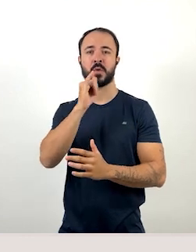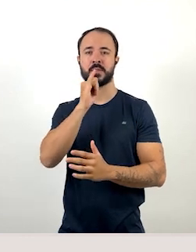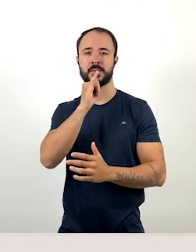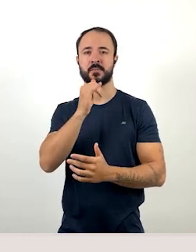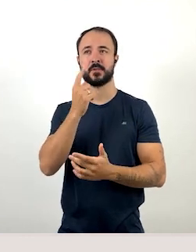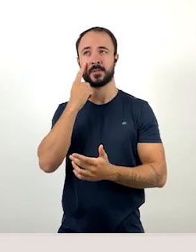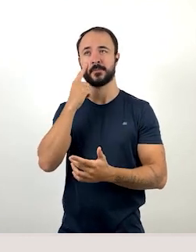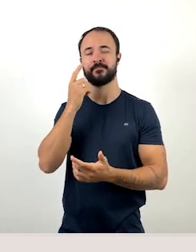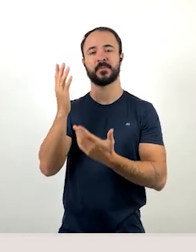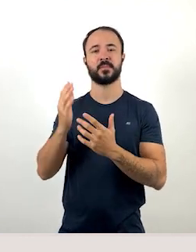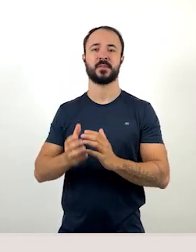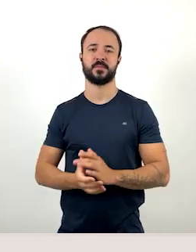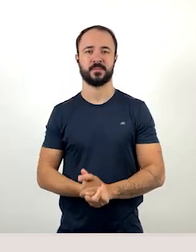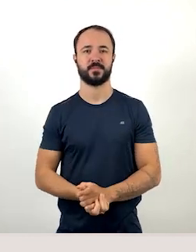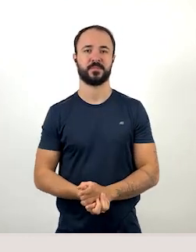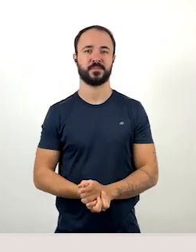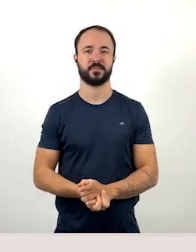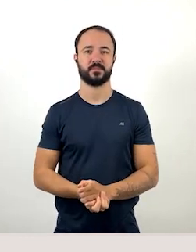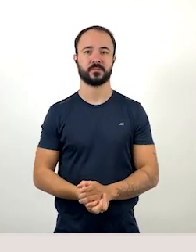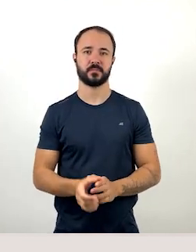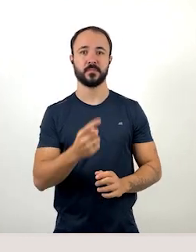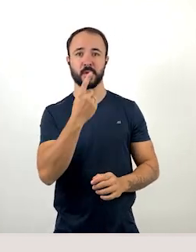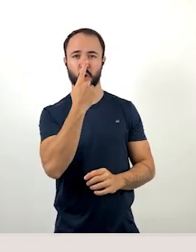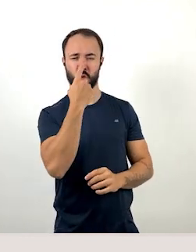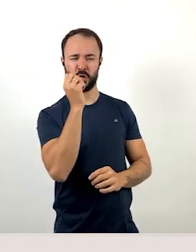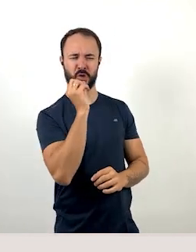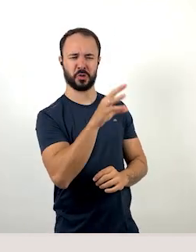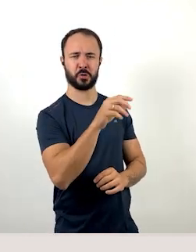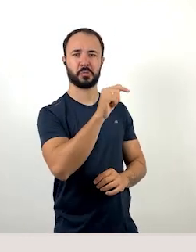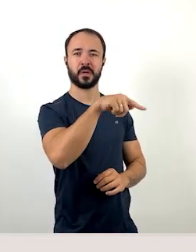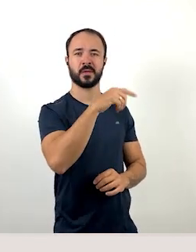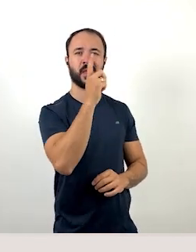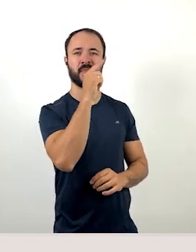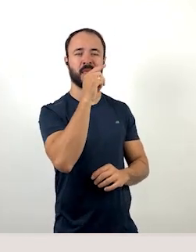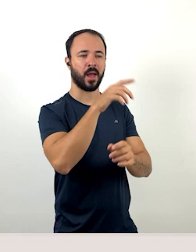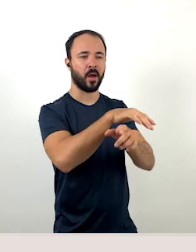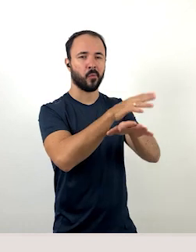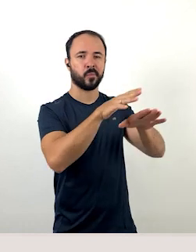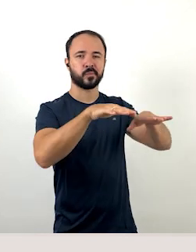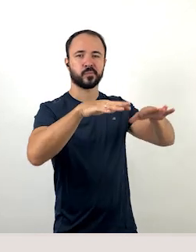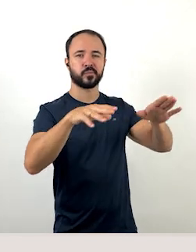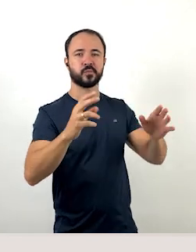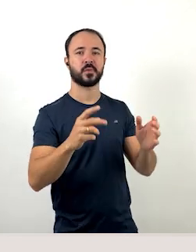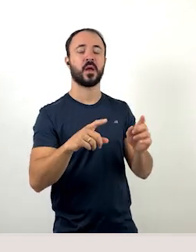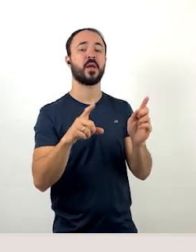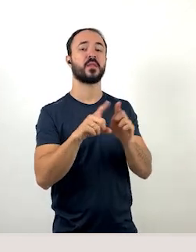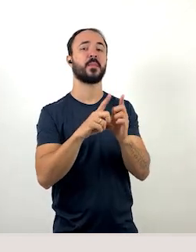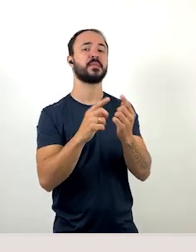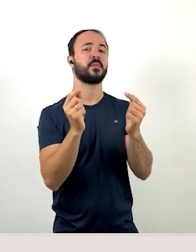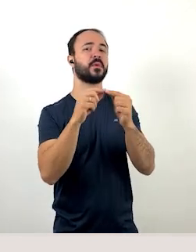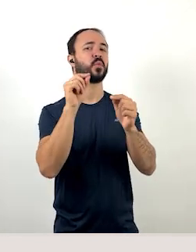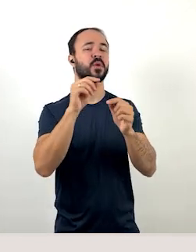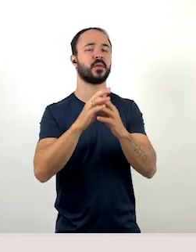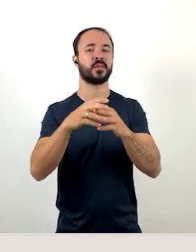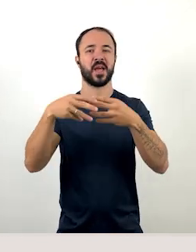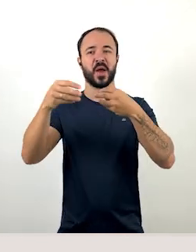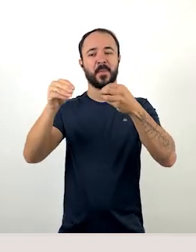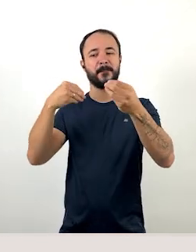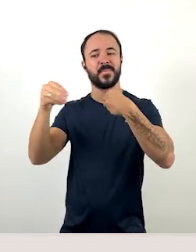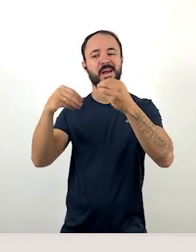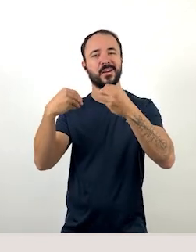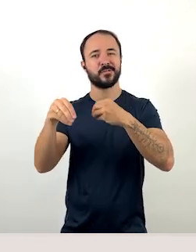d'água eutrofizado, é assim chamado. A poluição das águas também está muito relacionada ao despejo de